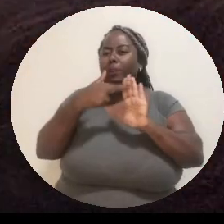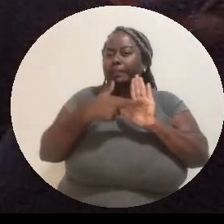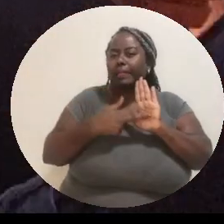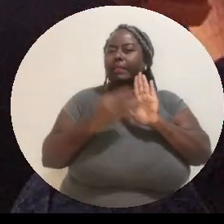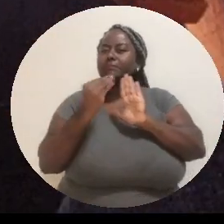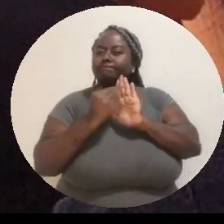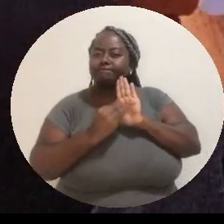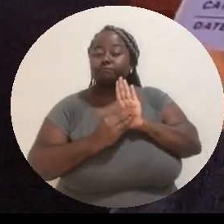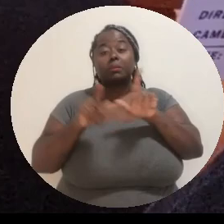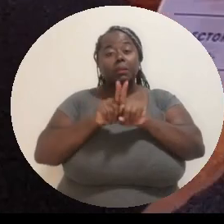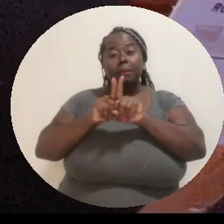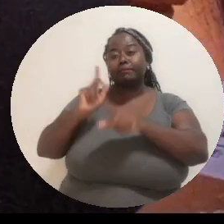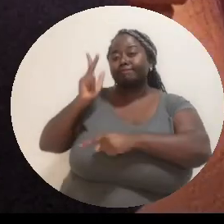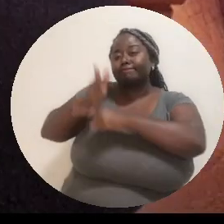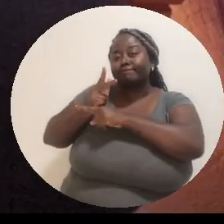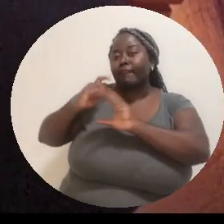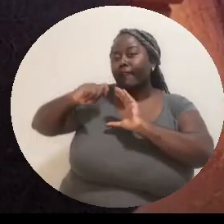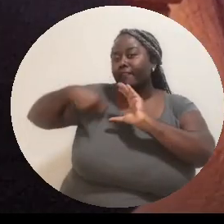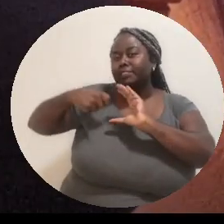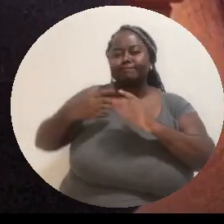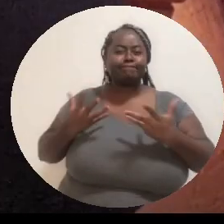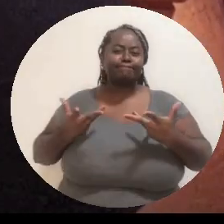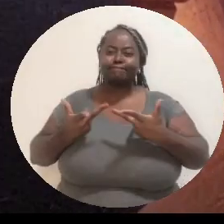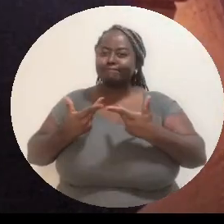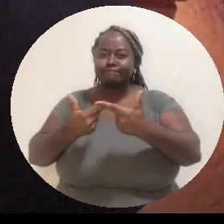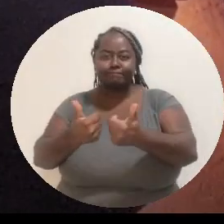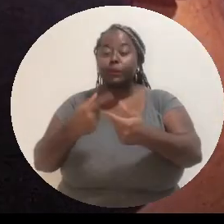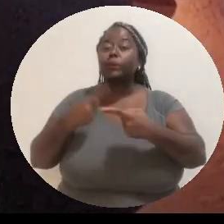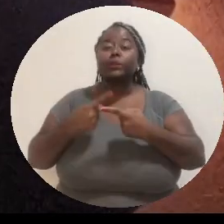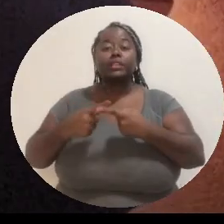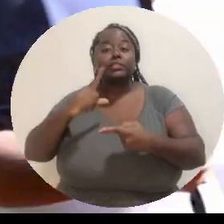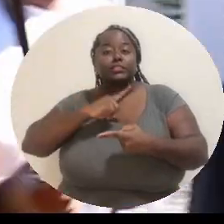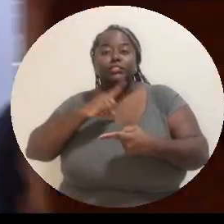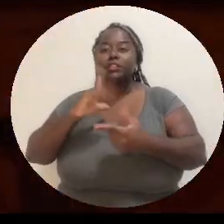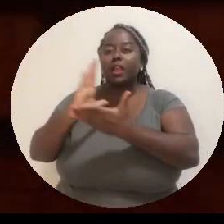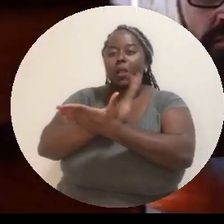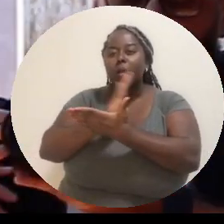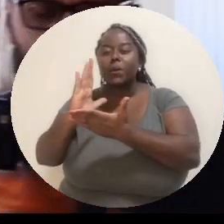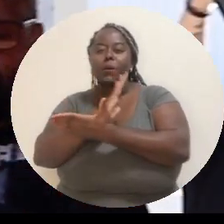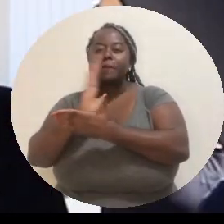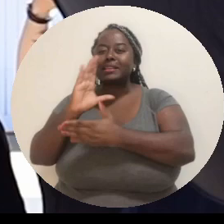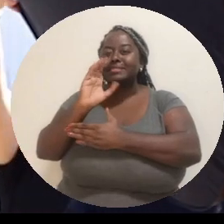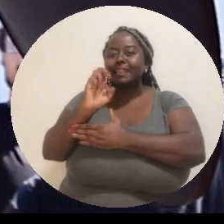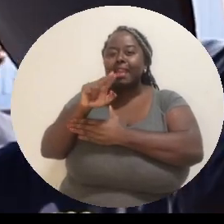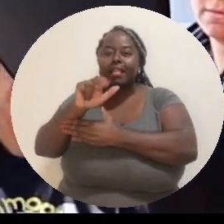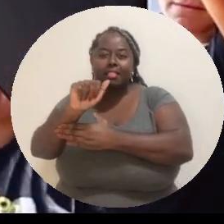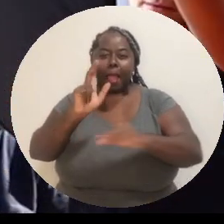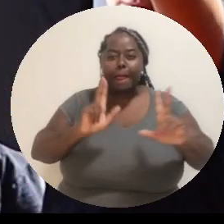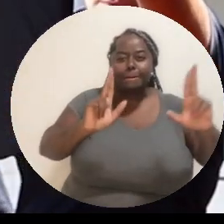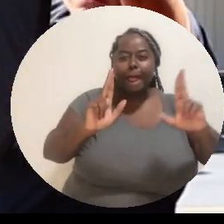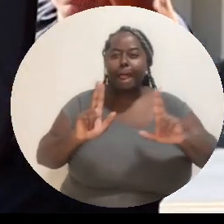a gravação também foi sensacional, porque tinham muitas cenas, era de certa